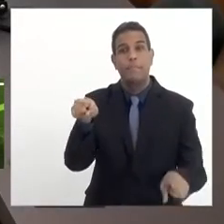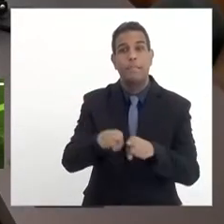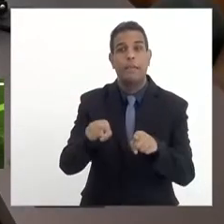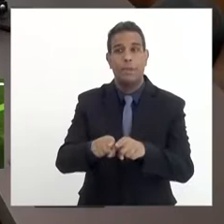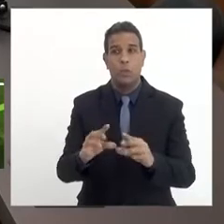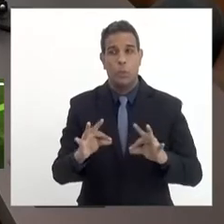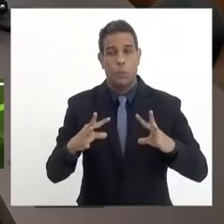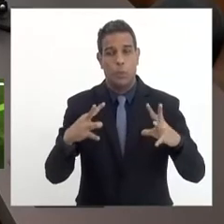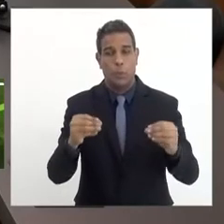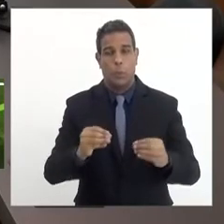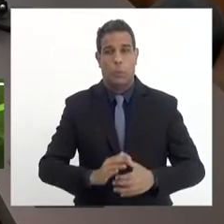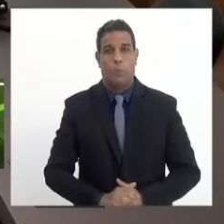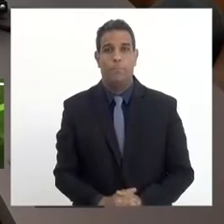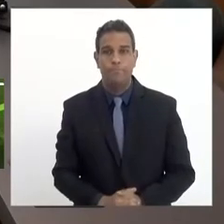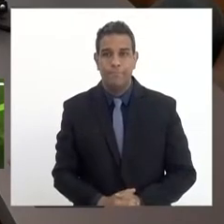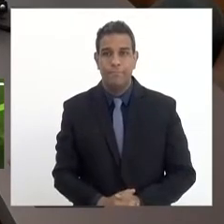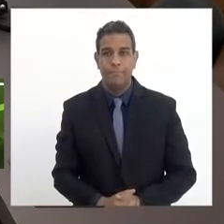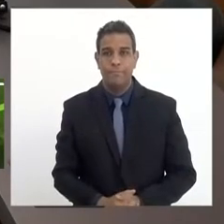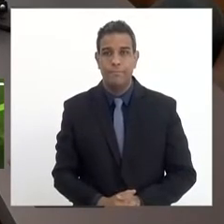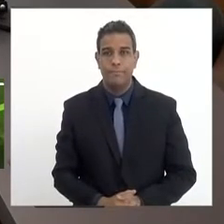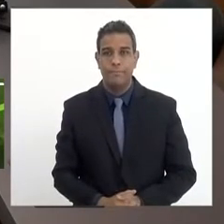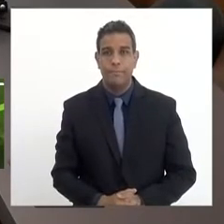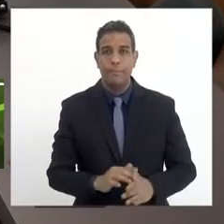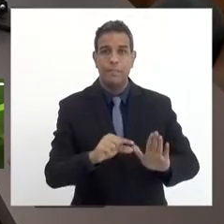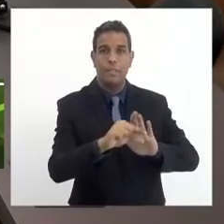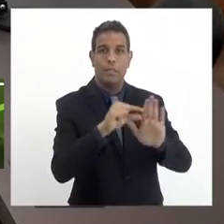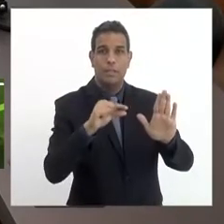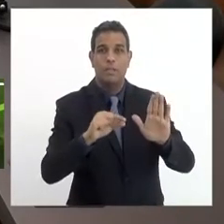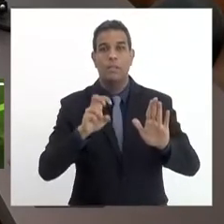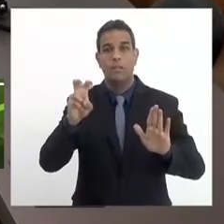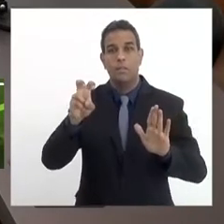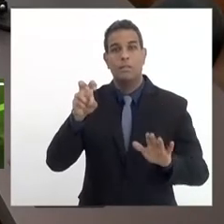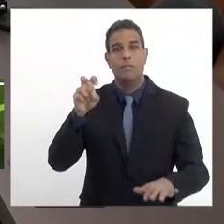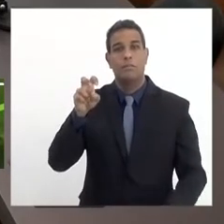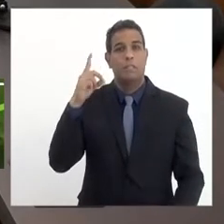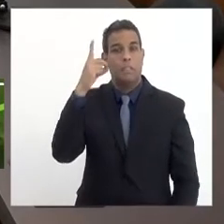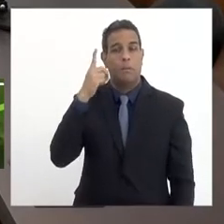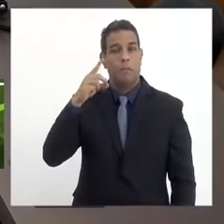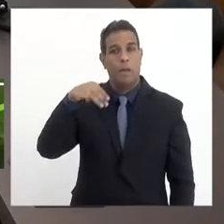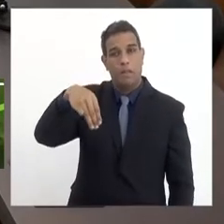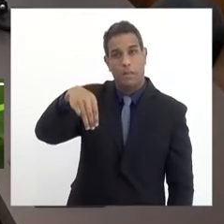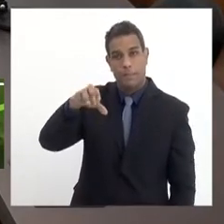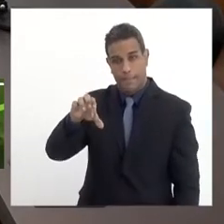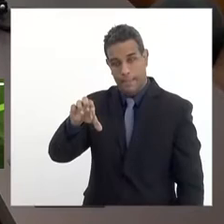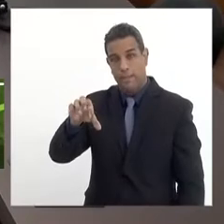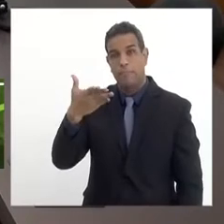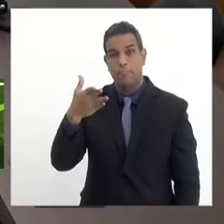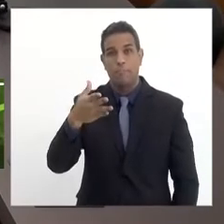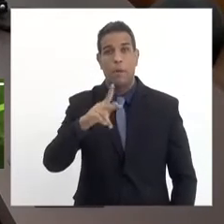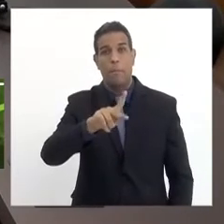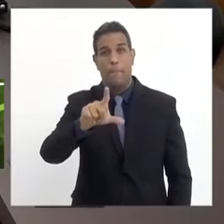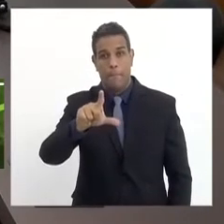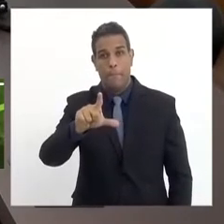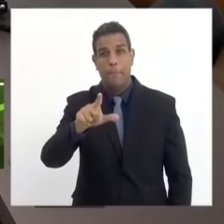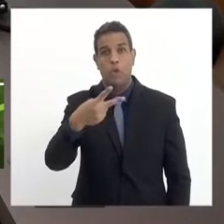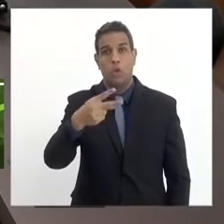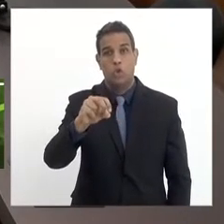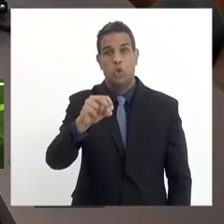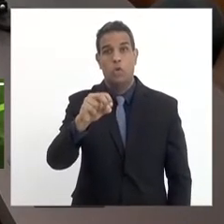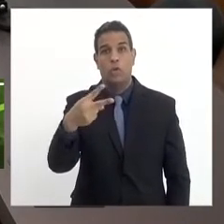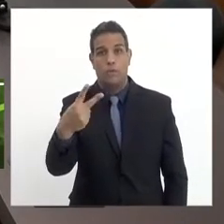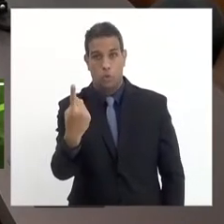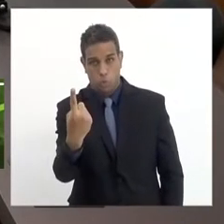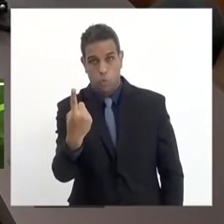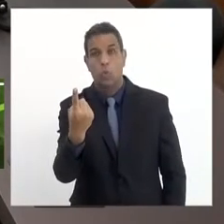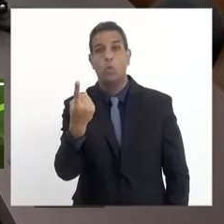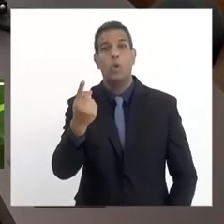concedido. 5 da pauta, relator, deputado Carlos Mink. Projeto de lei 3828/2021,